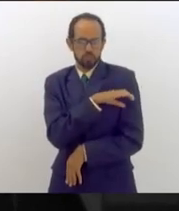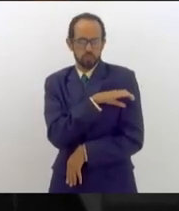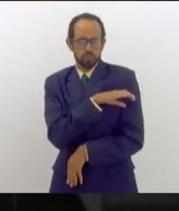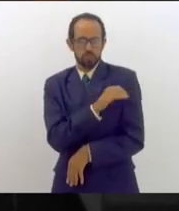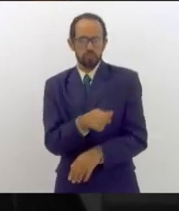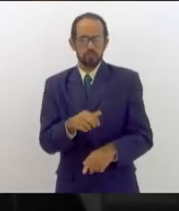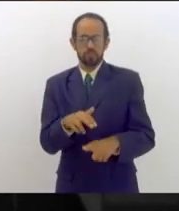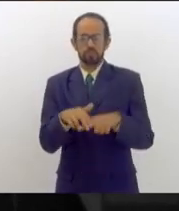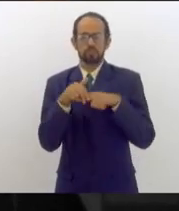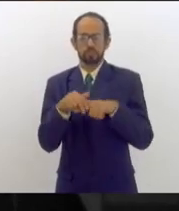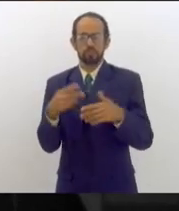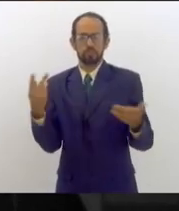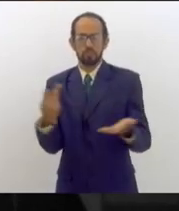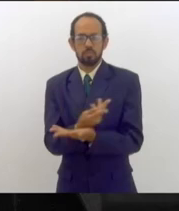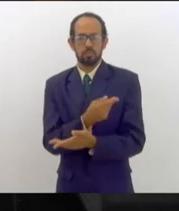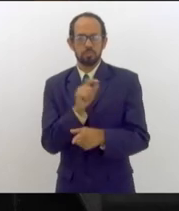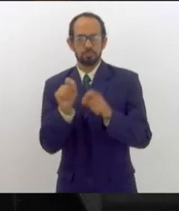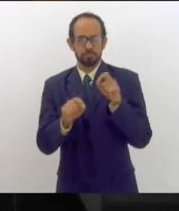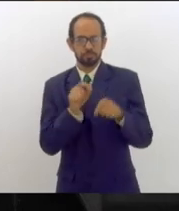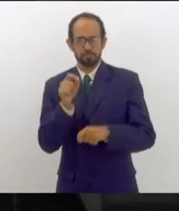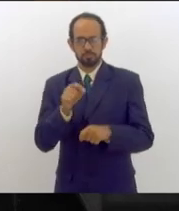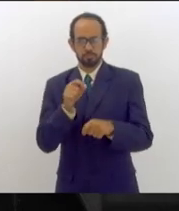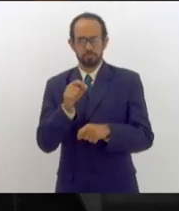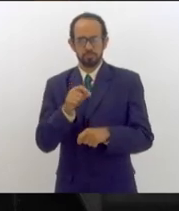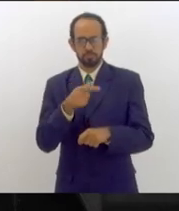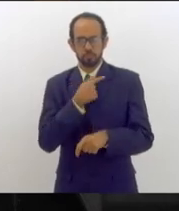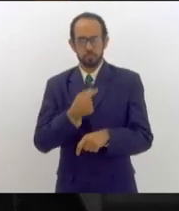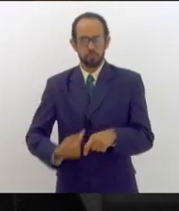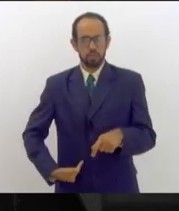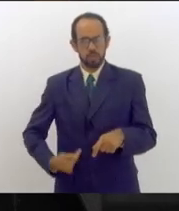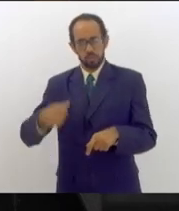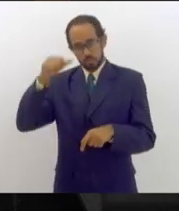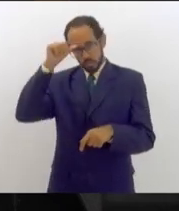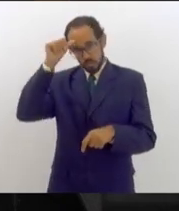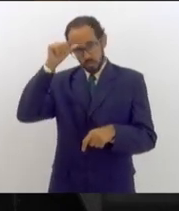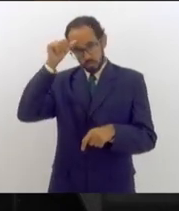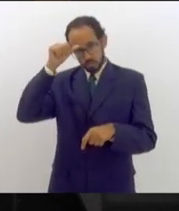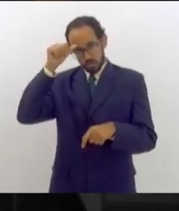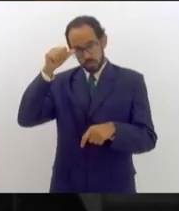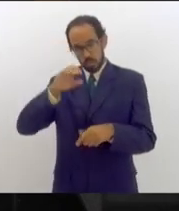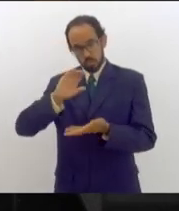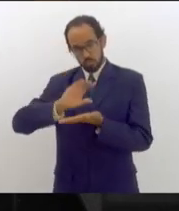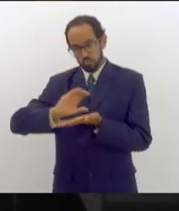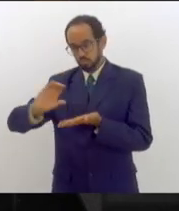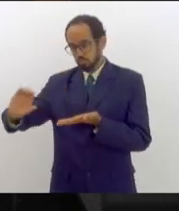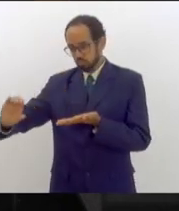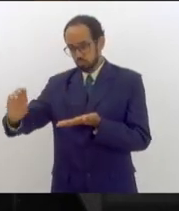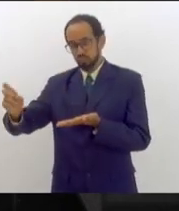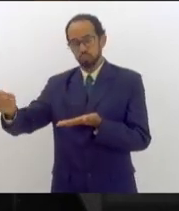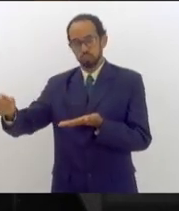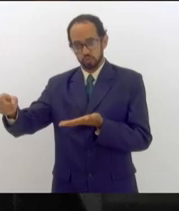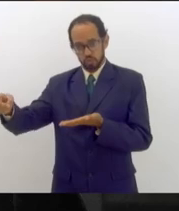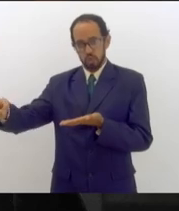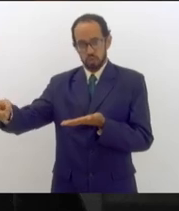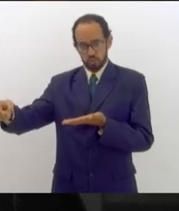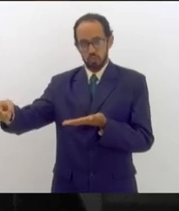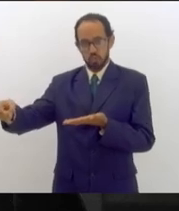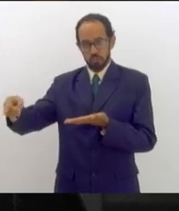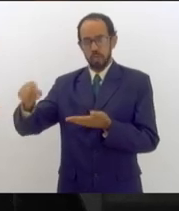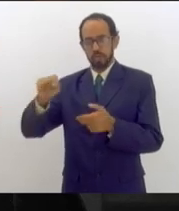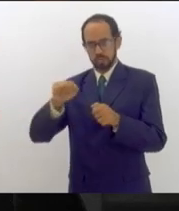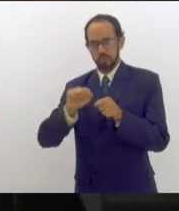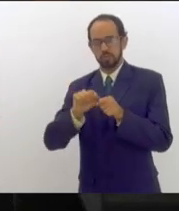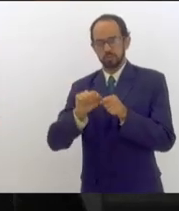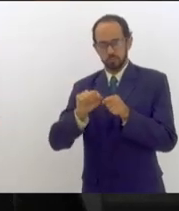governador Cláudio Castro com muito boa vontade disponibilizou recursos para que fosse